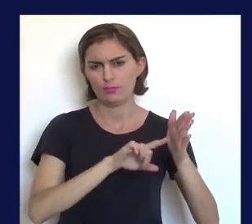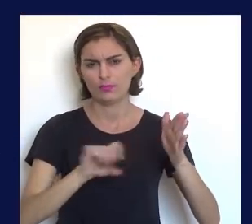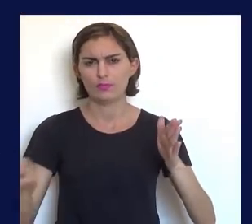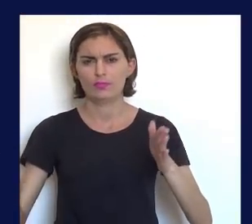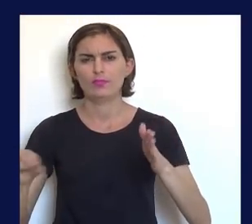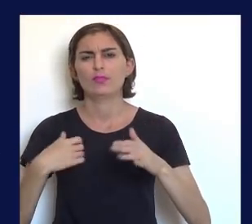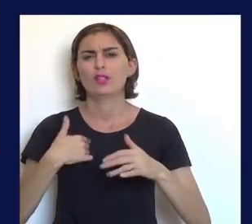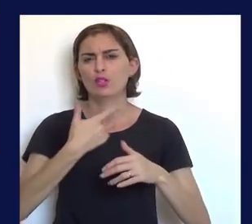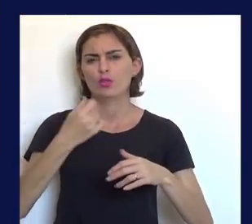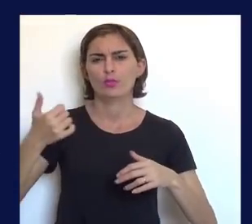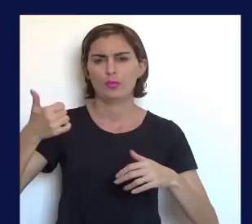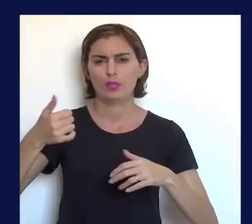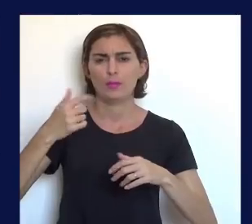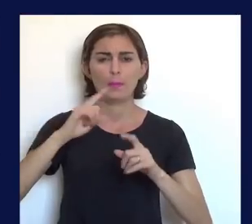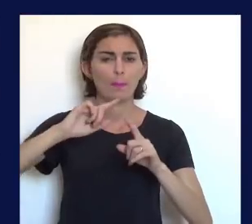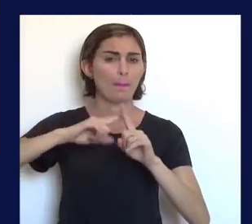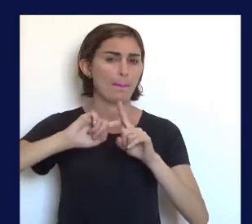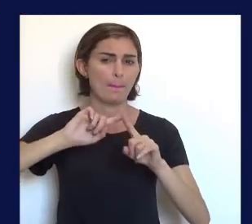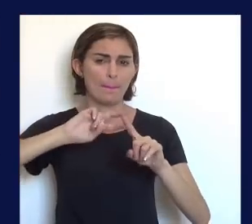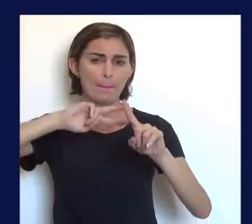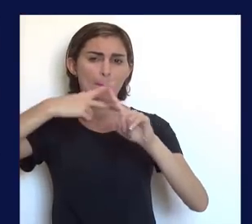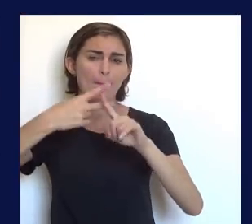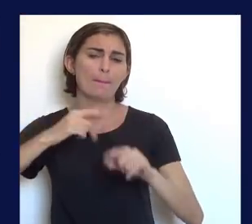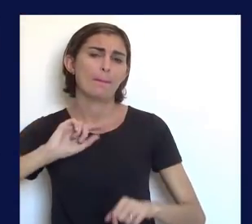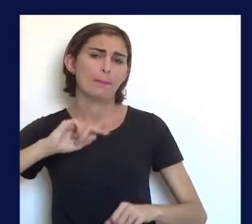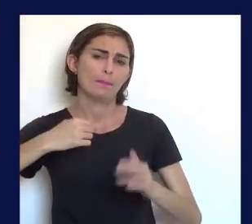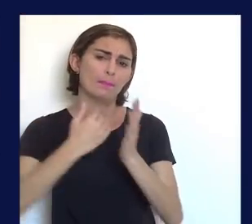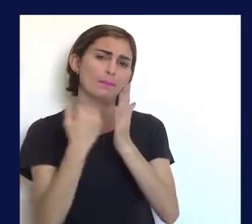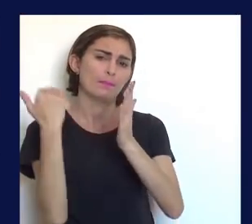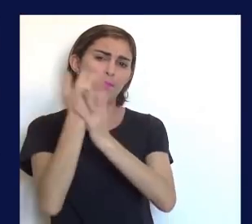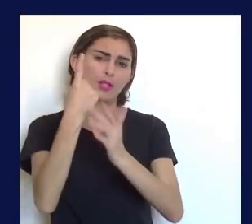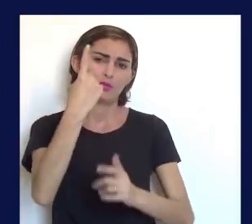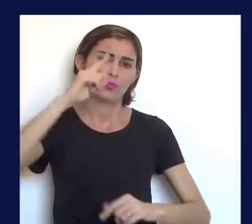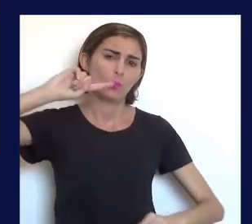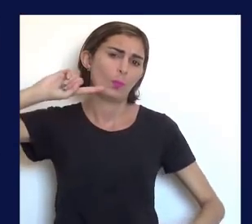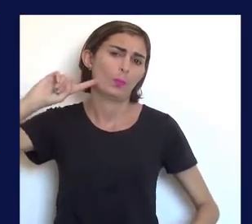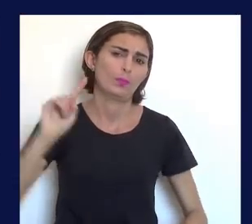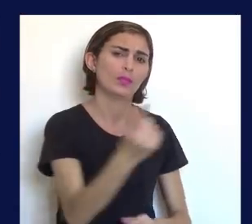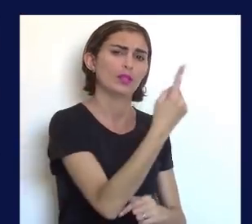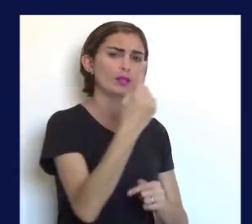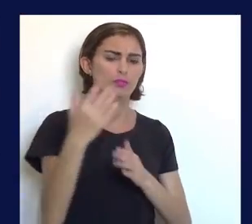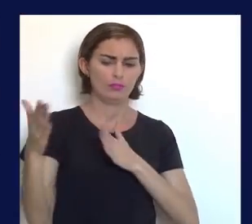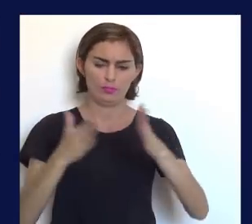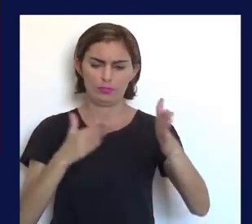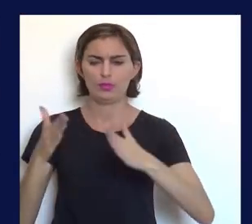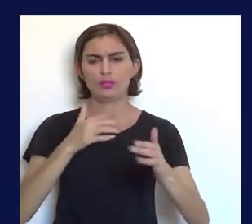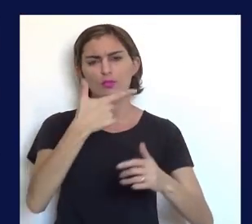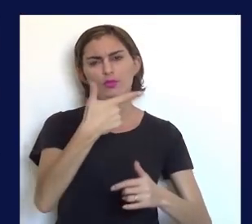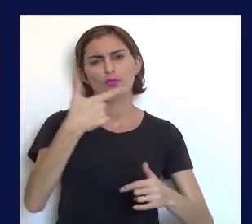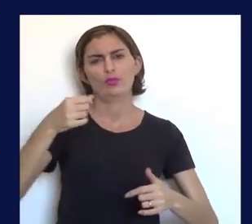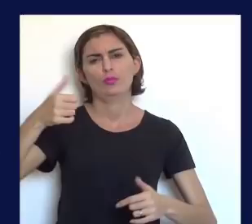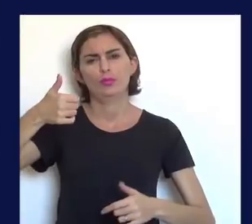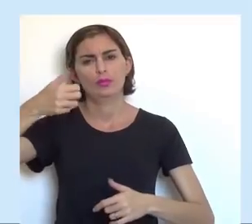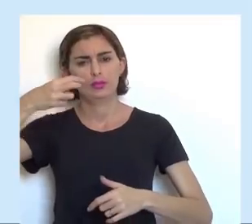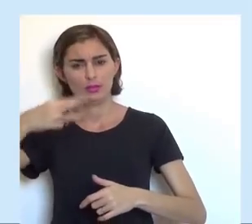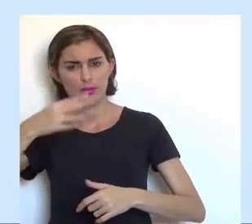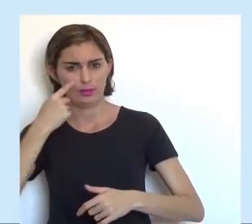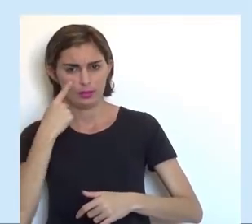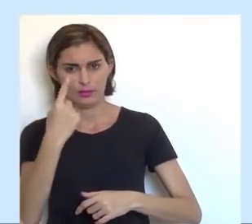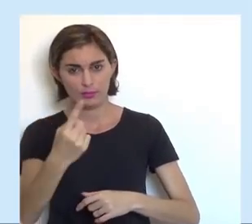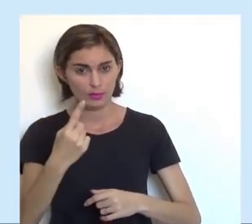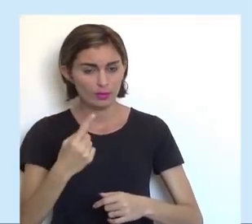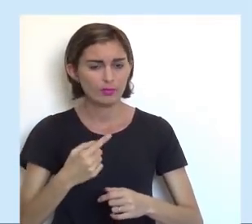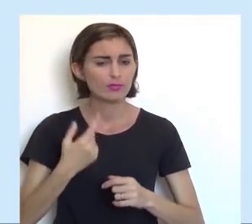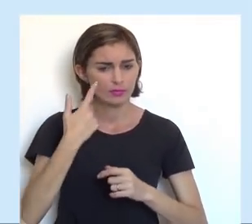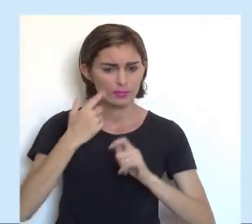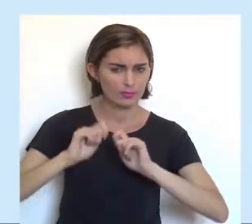2012 para mais de 1 milhão no mesmo período de 2013. Então vejam, entendam, amigos estudantes, o